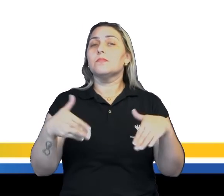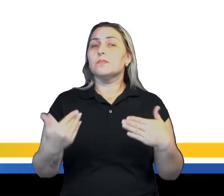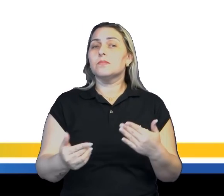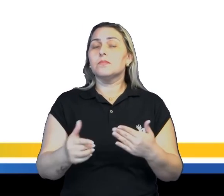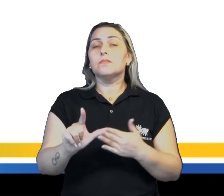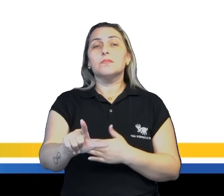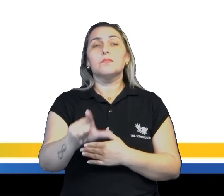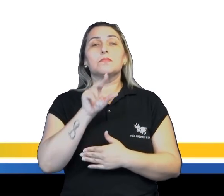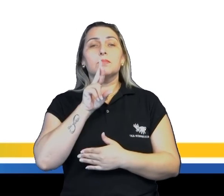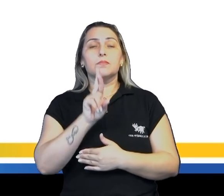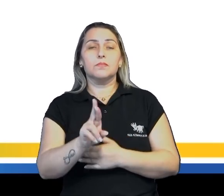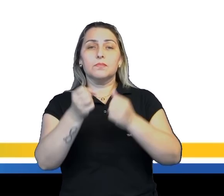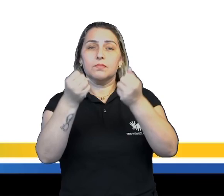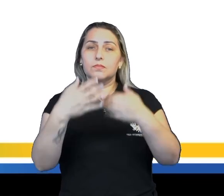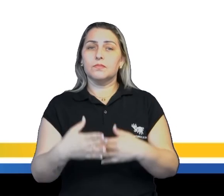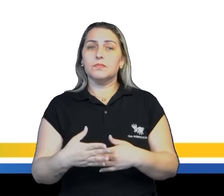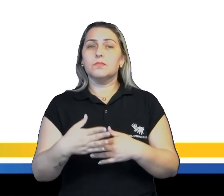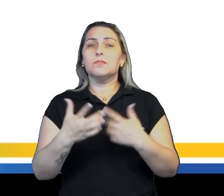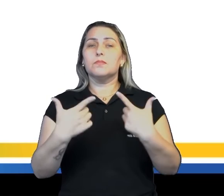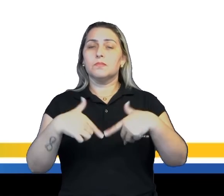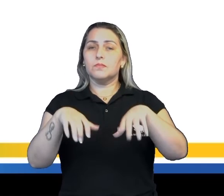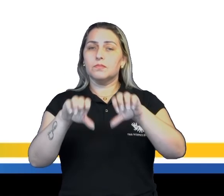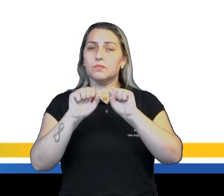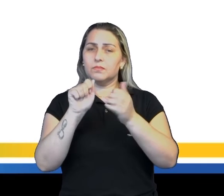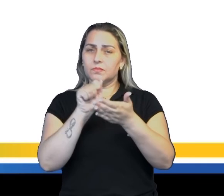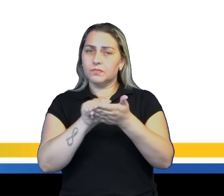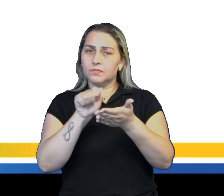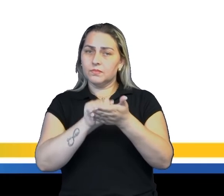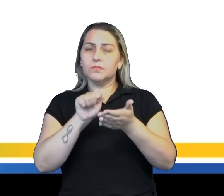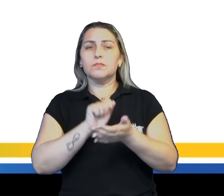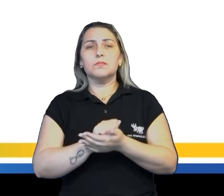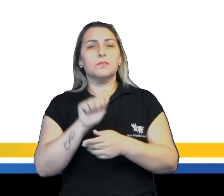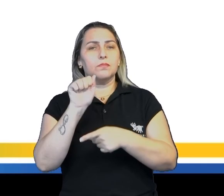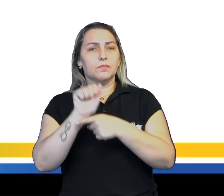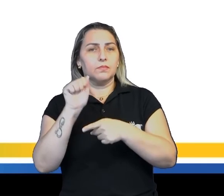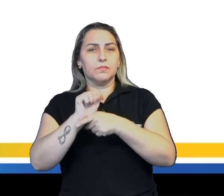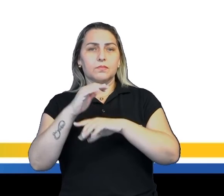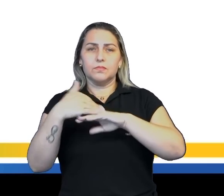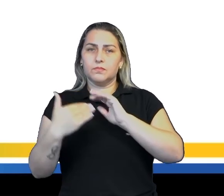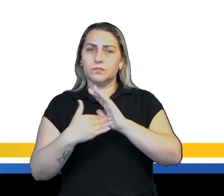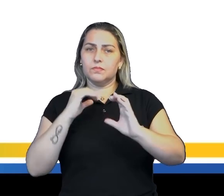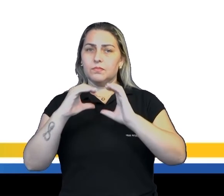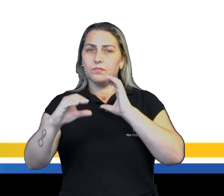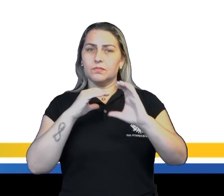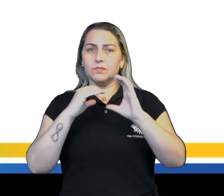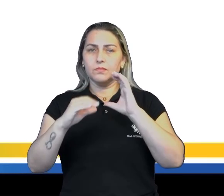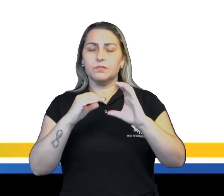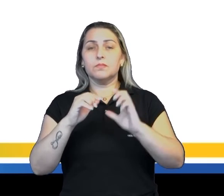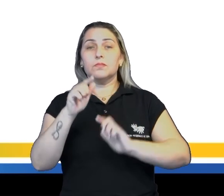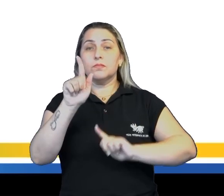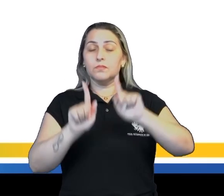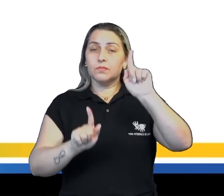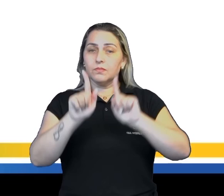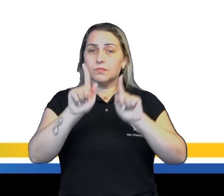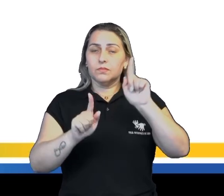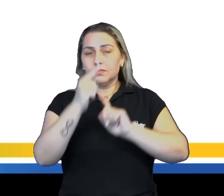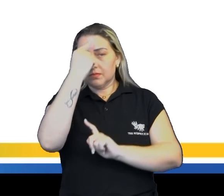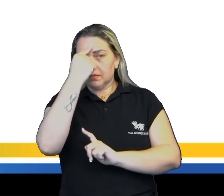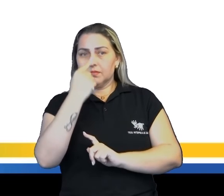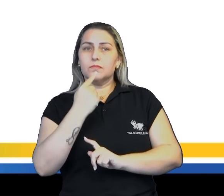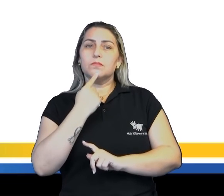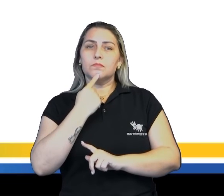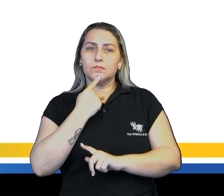Qual alternativa explica a linguagem verbal? Letra A. Toda forma de comunicação através